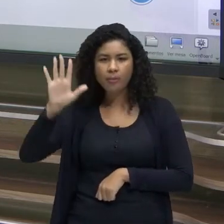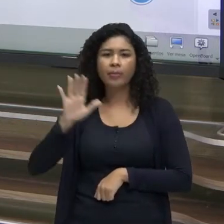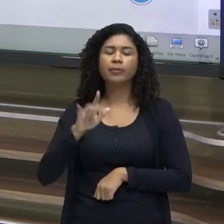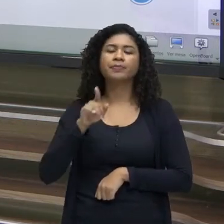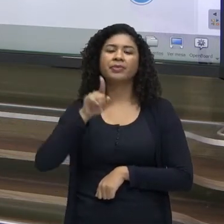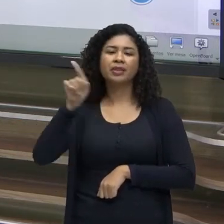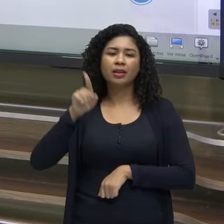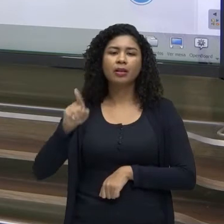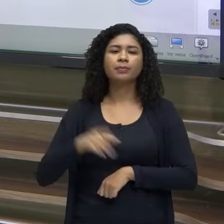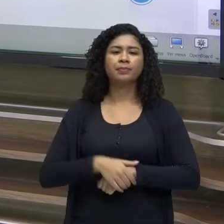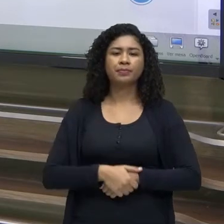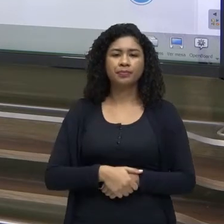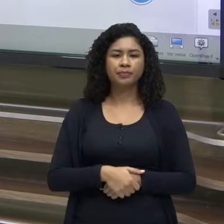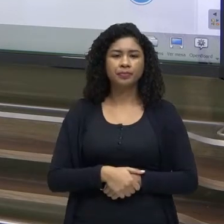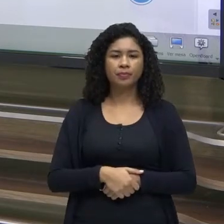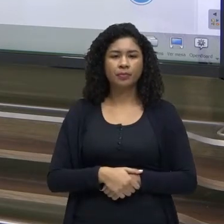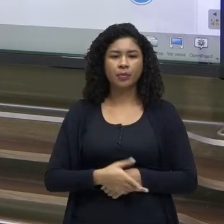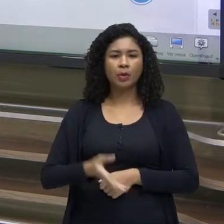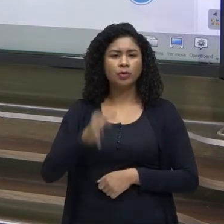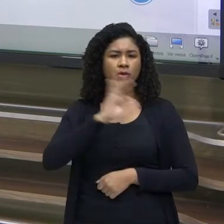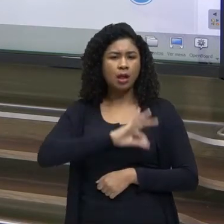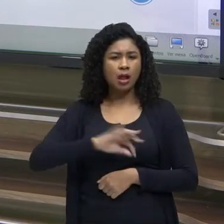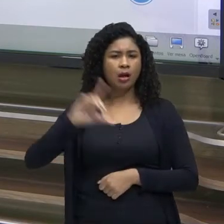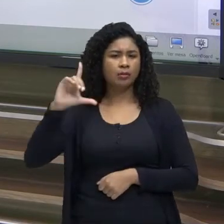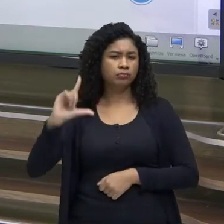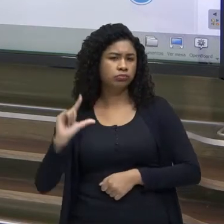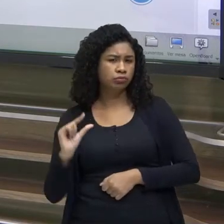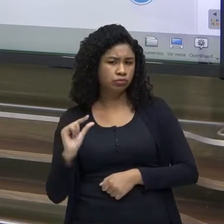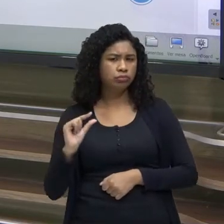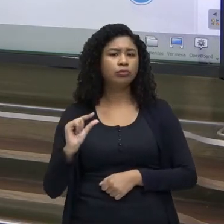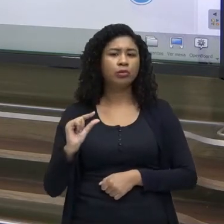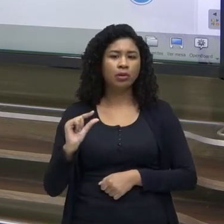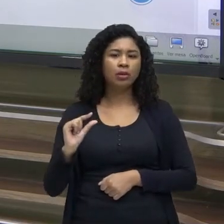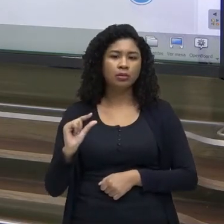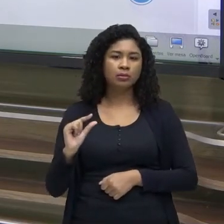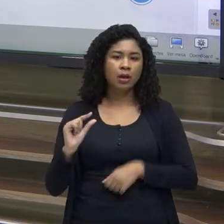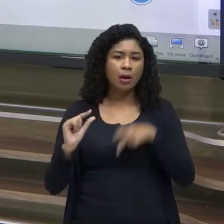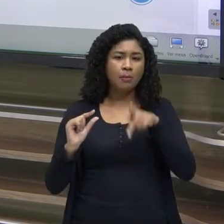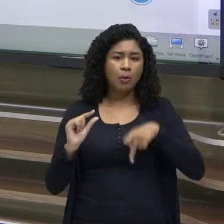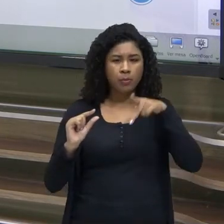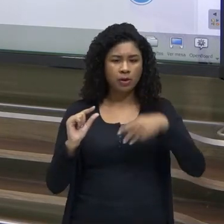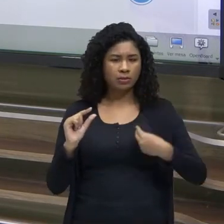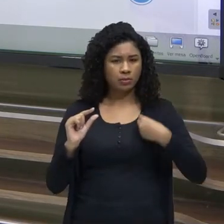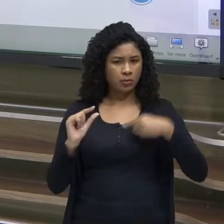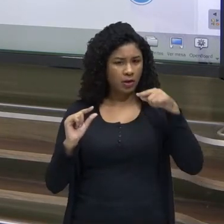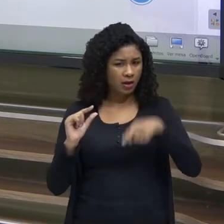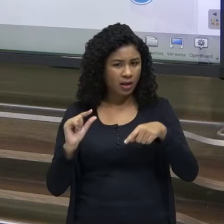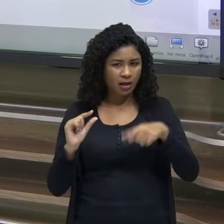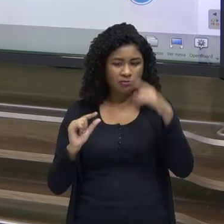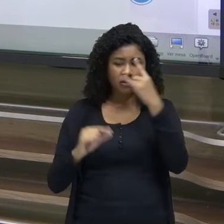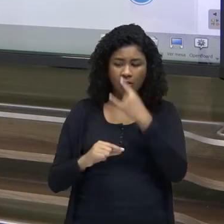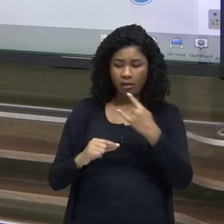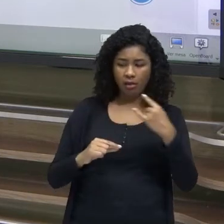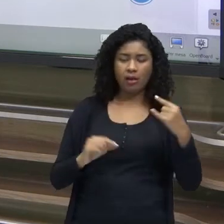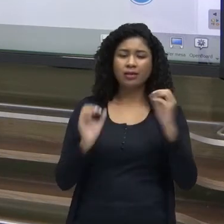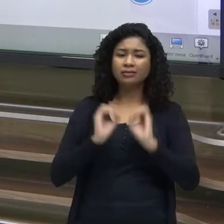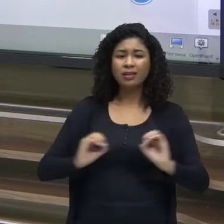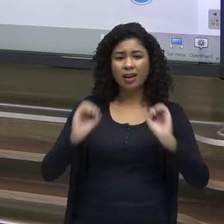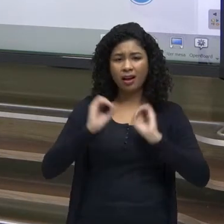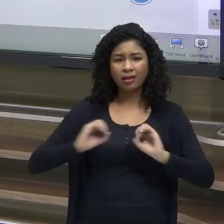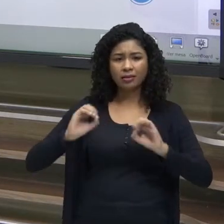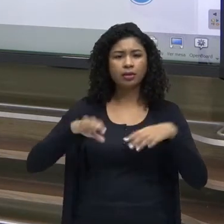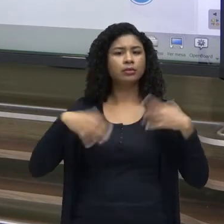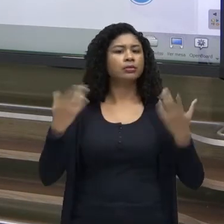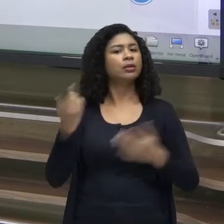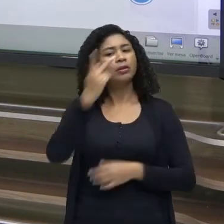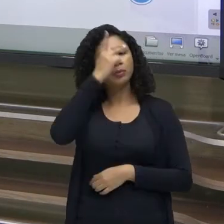menos remunerados, com a remuneração menor, acabam não atraindo a população nativa. Então, os imigrantes, quando